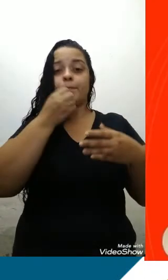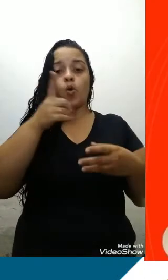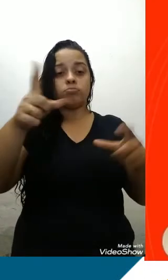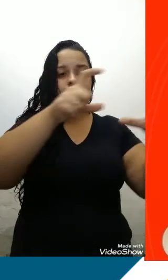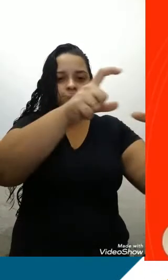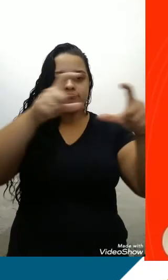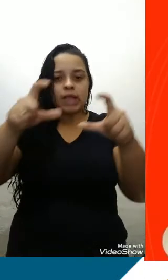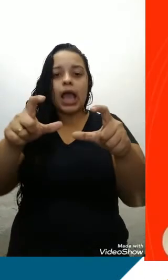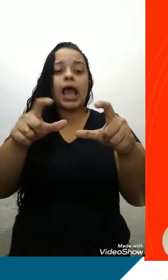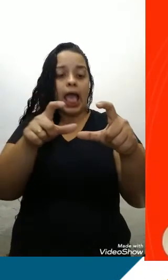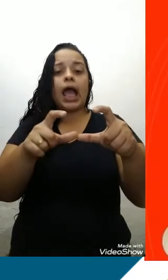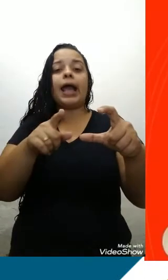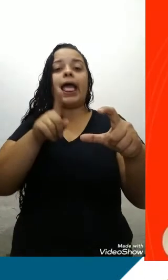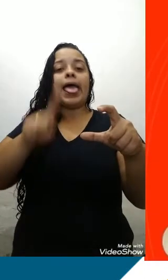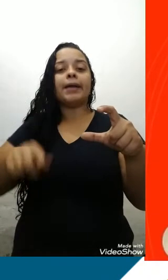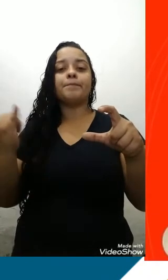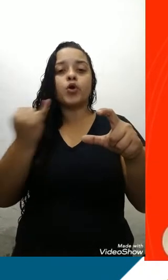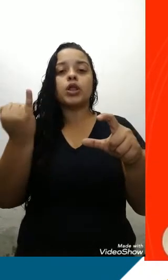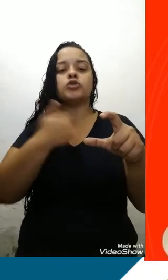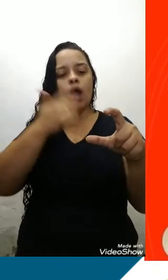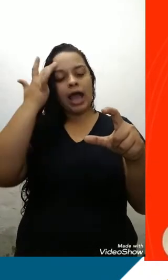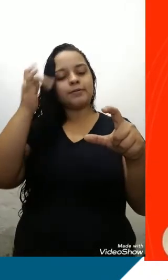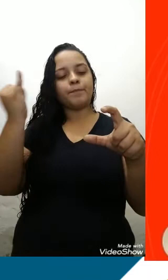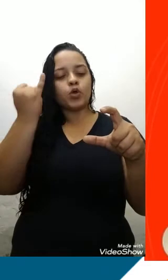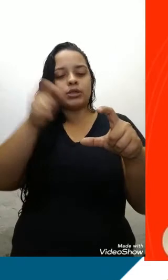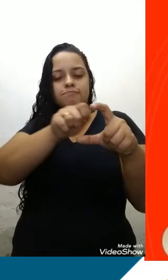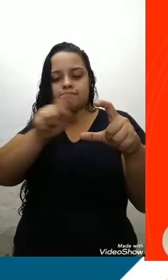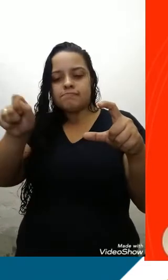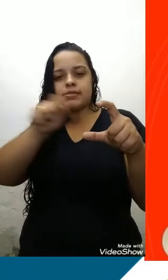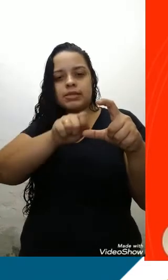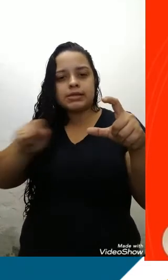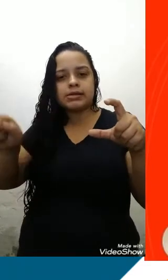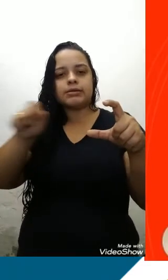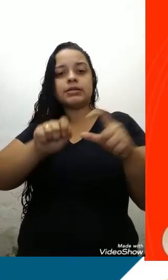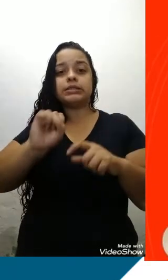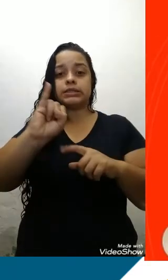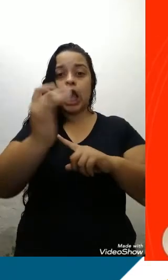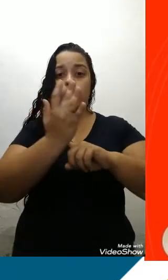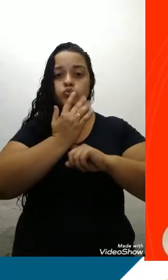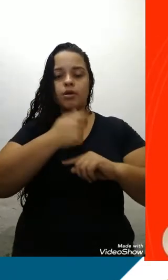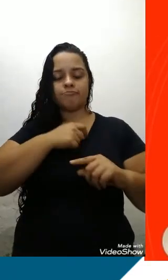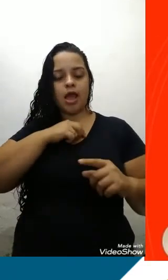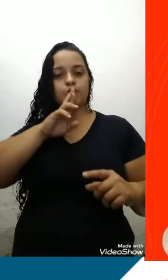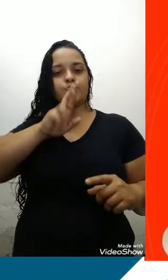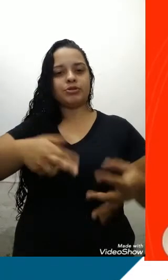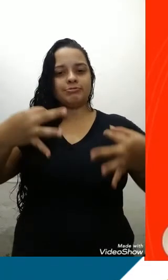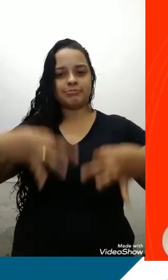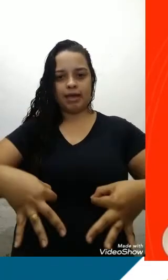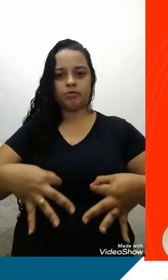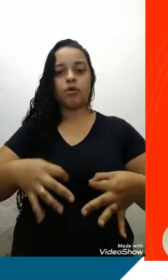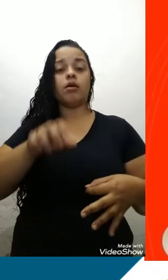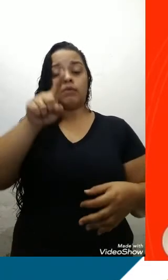ou destacar aquilo que é o comando da questão ou que vai te ajudar a resolver. Não esqueça, que a questão do